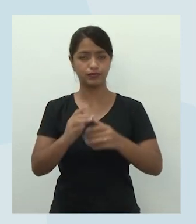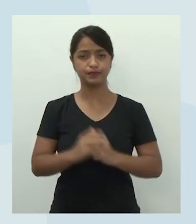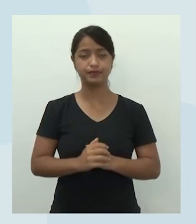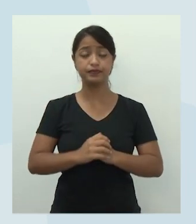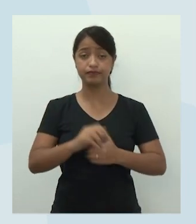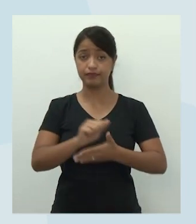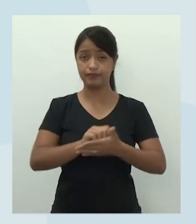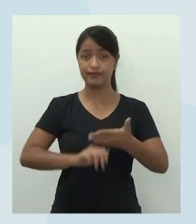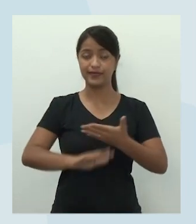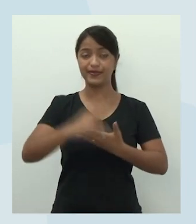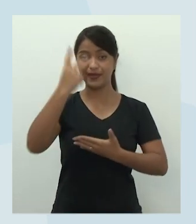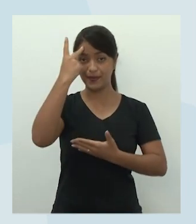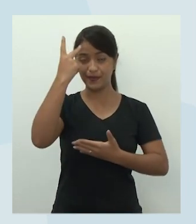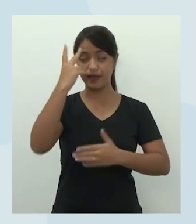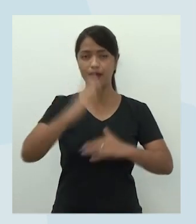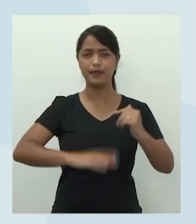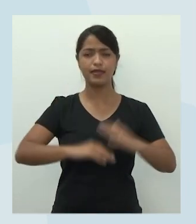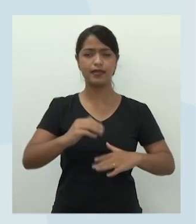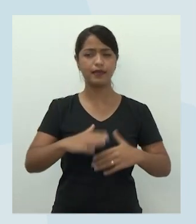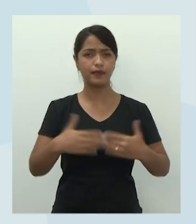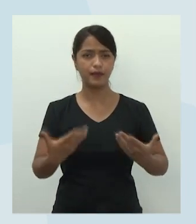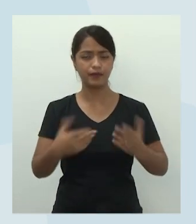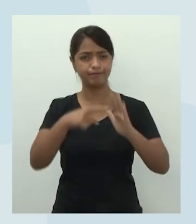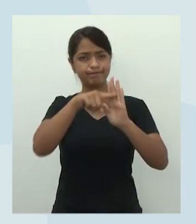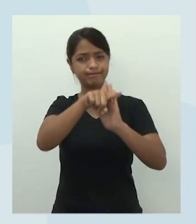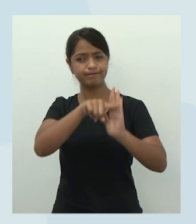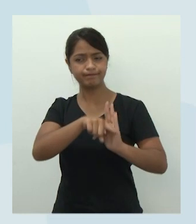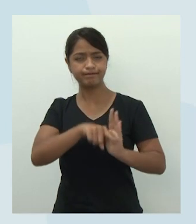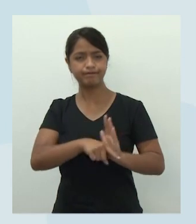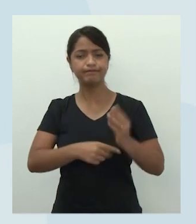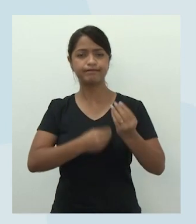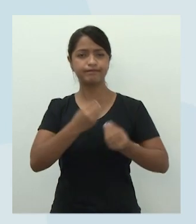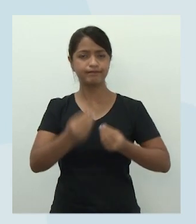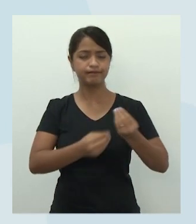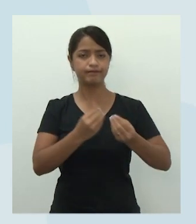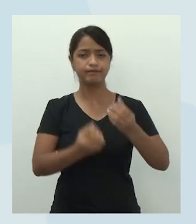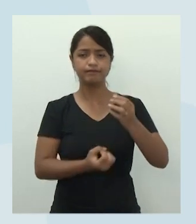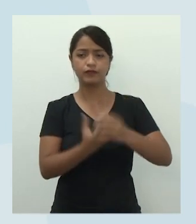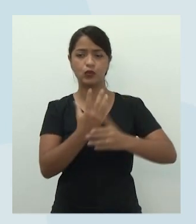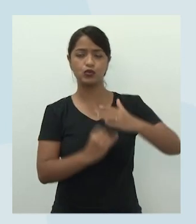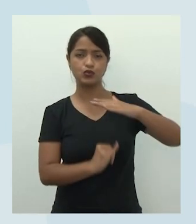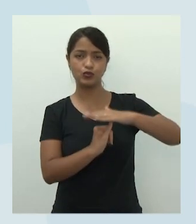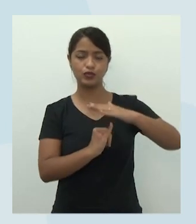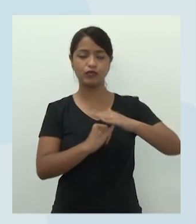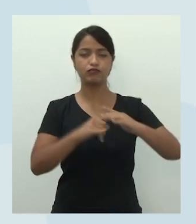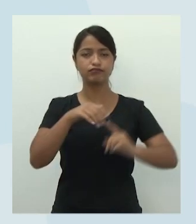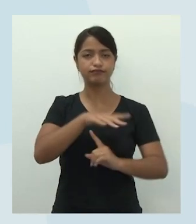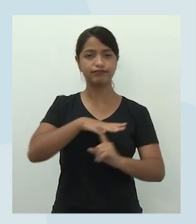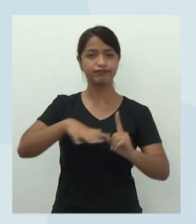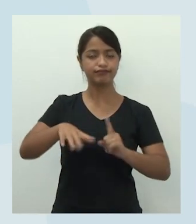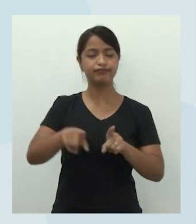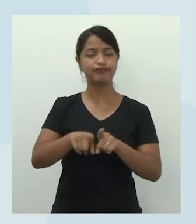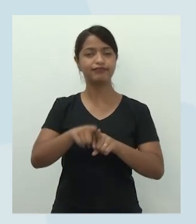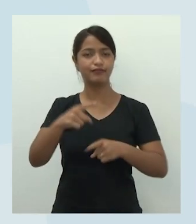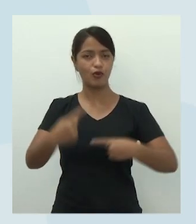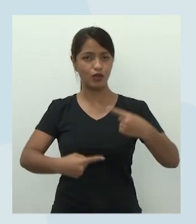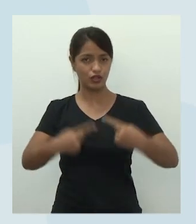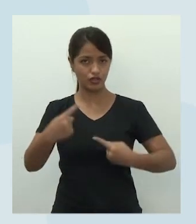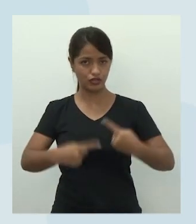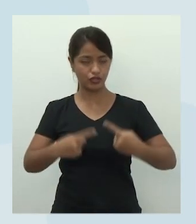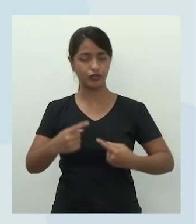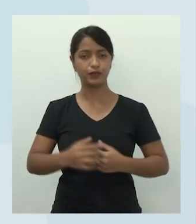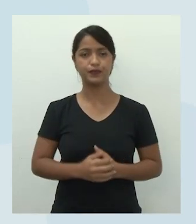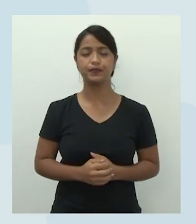Paulo são analisar os processos de formação das instituições sociais e políticas a partir de diferentes formas